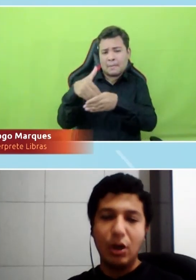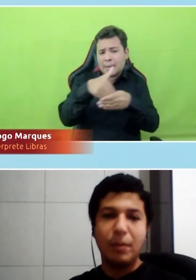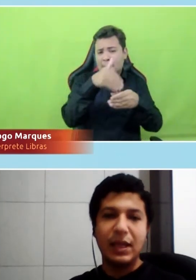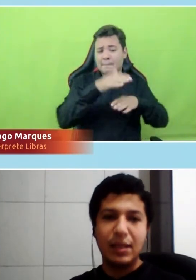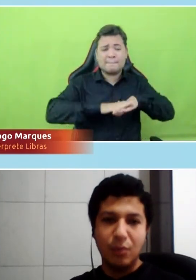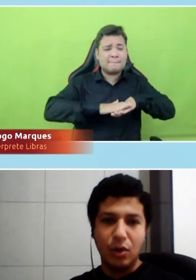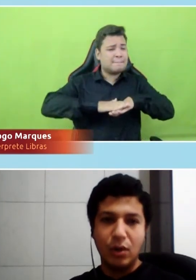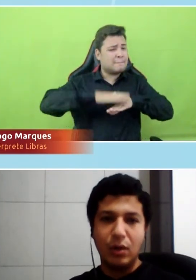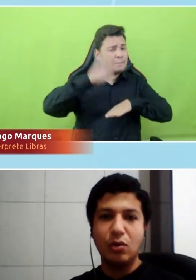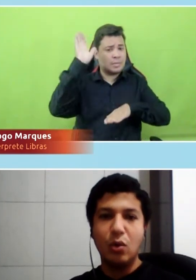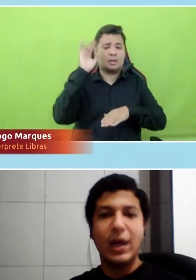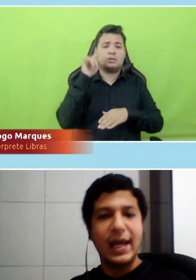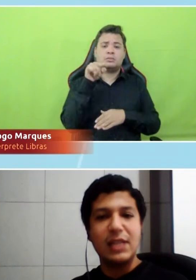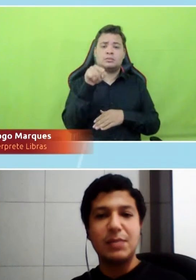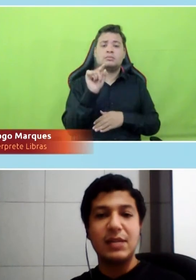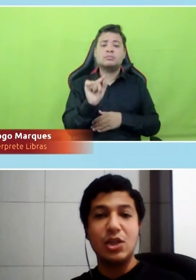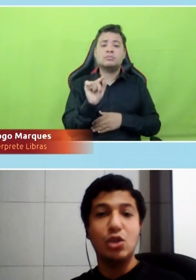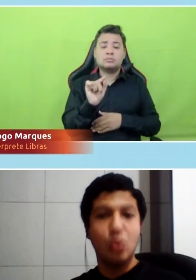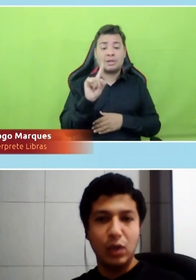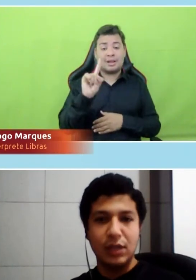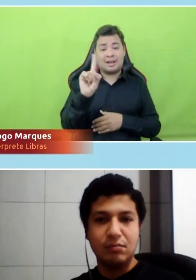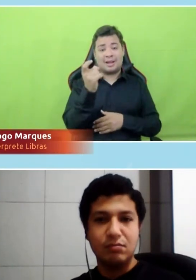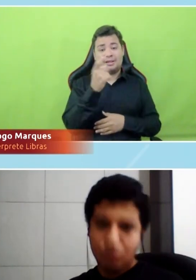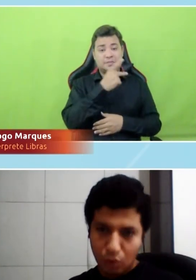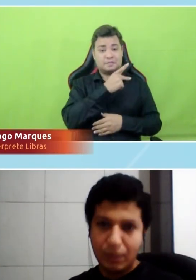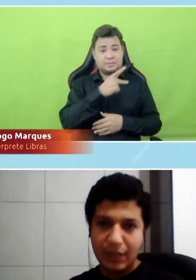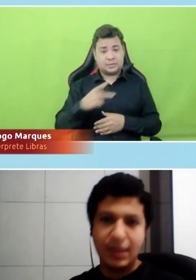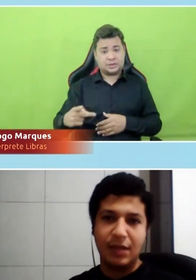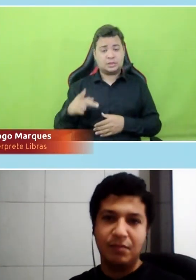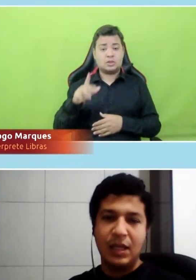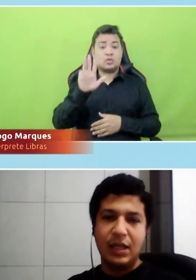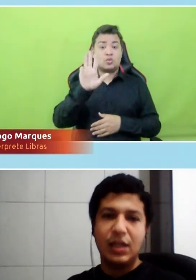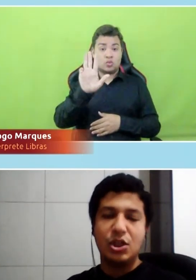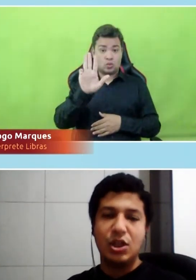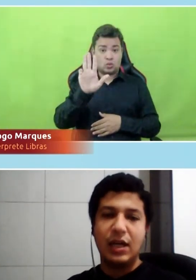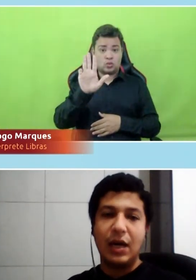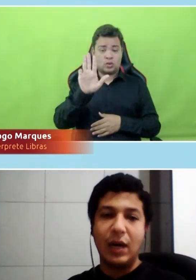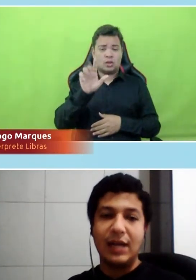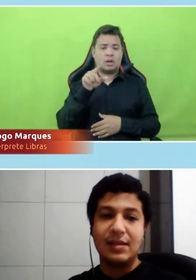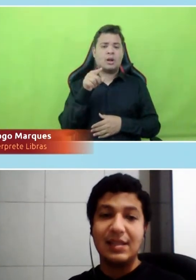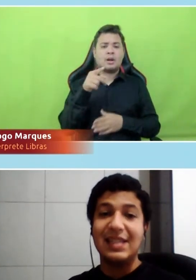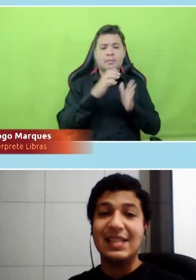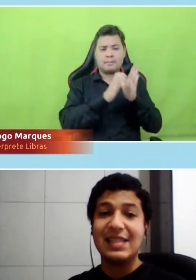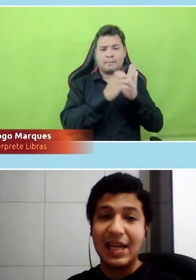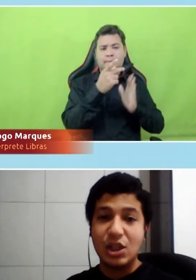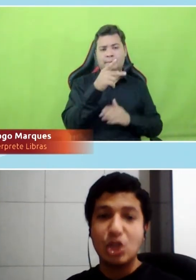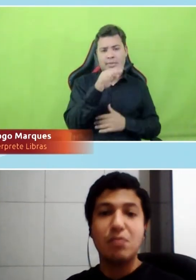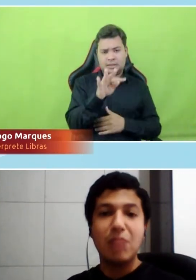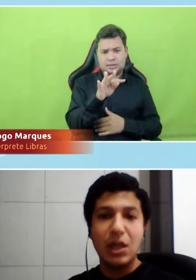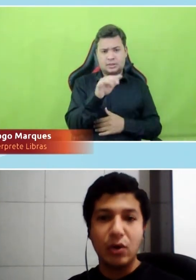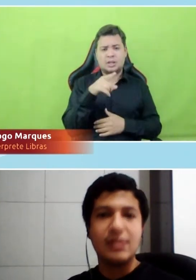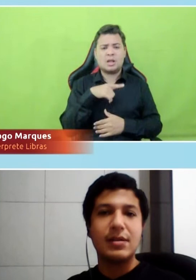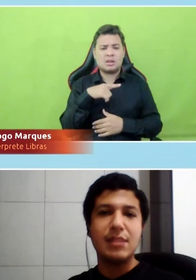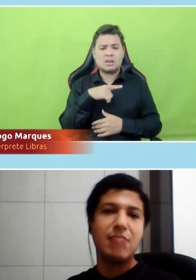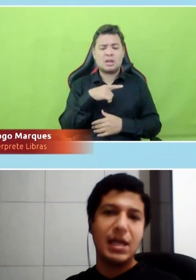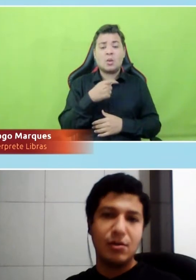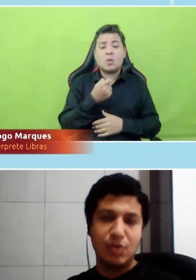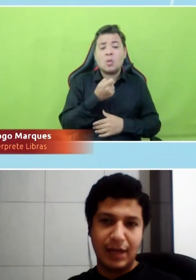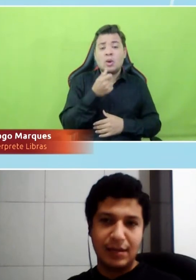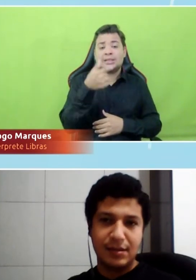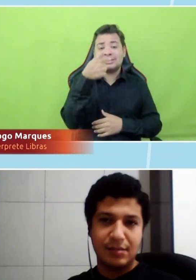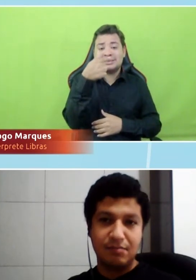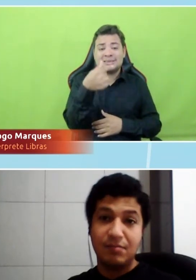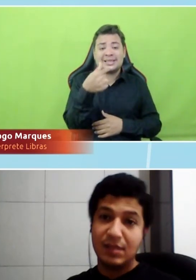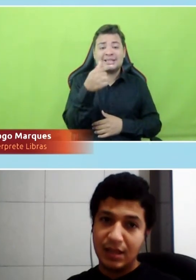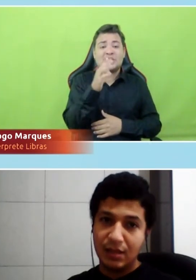maior patrimônio é o do ex-presidente Lula, do PT, que chega a quase 7 milhões e meio de